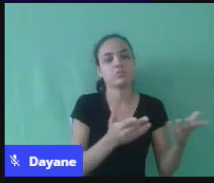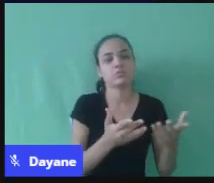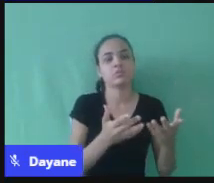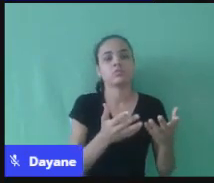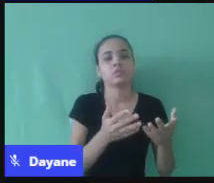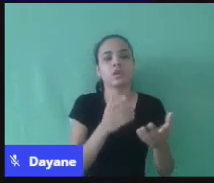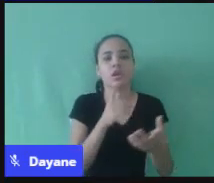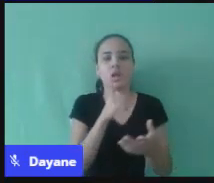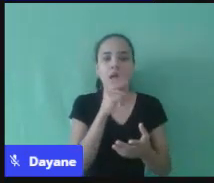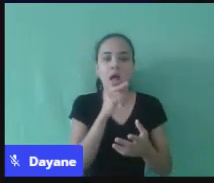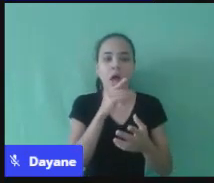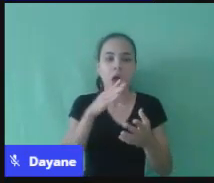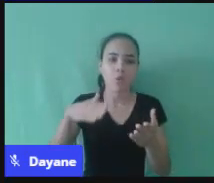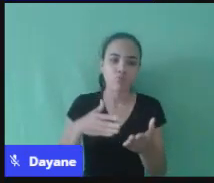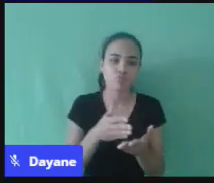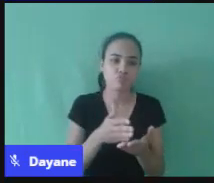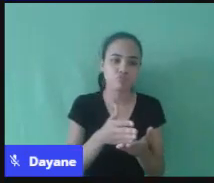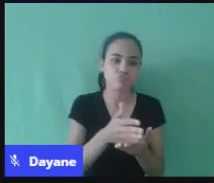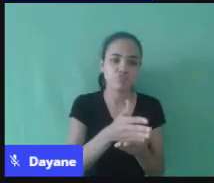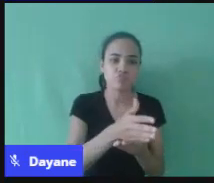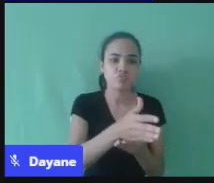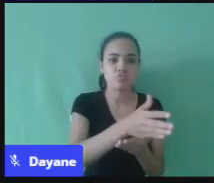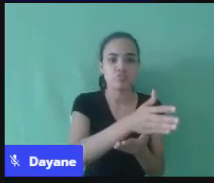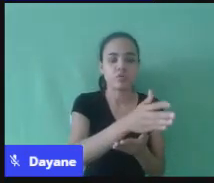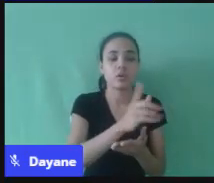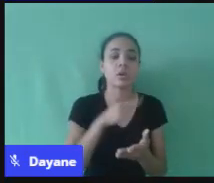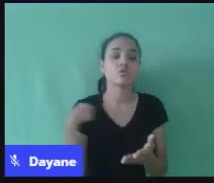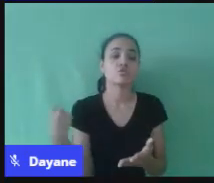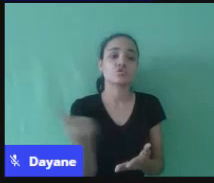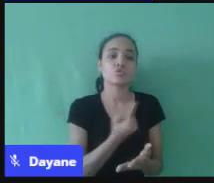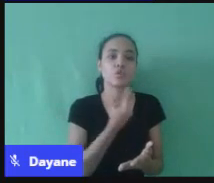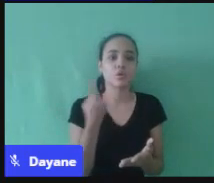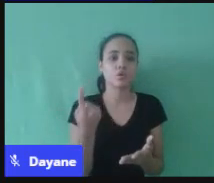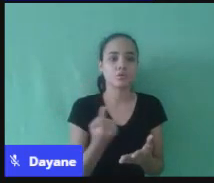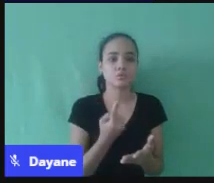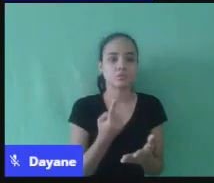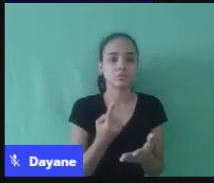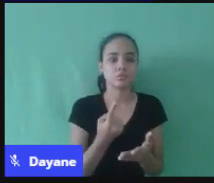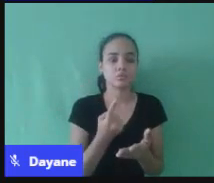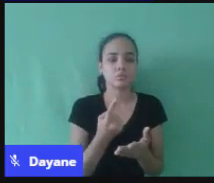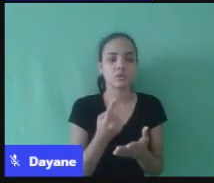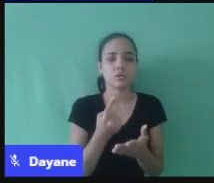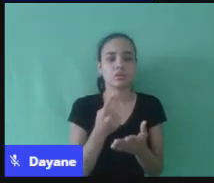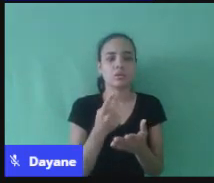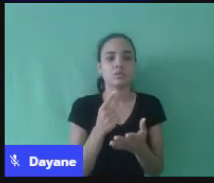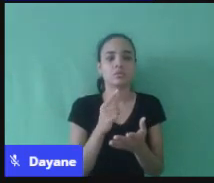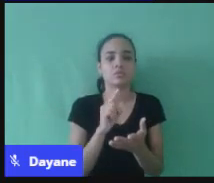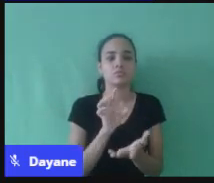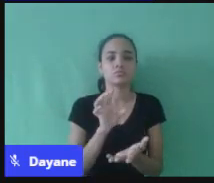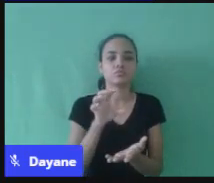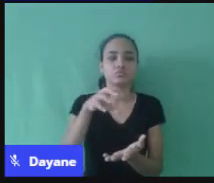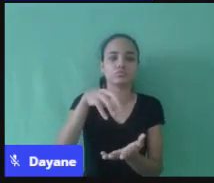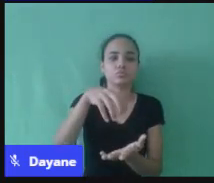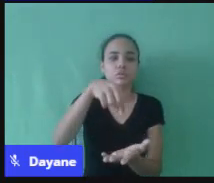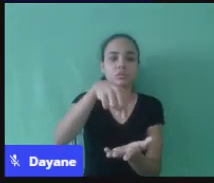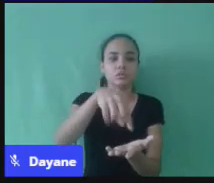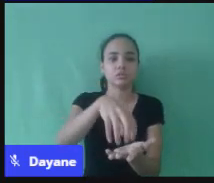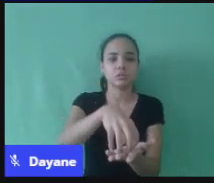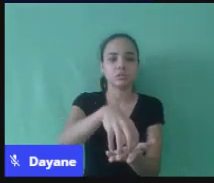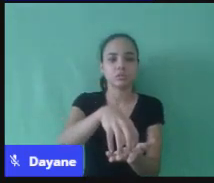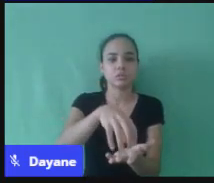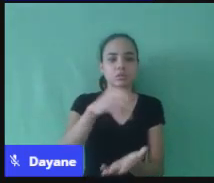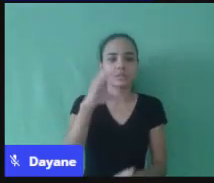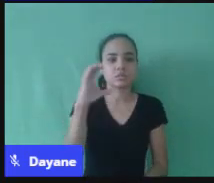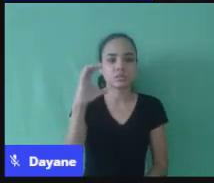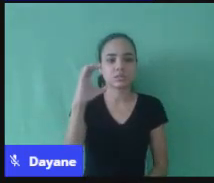isso. Nós estamos no meio lá, rios que nascem por aqui, cursos de águas que nascem por aqui, escorrem